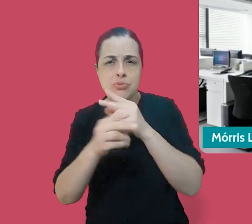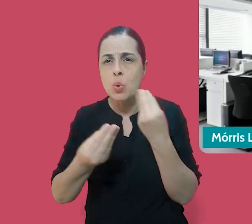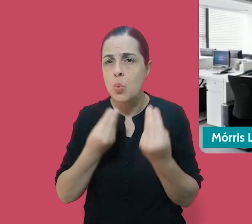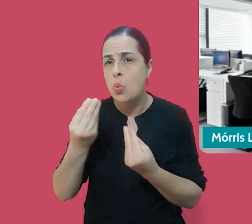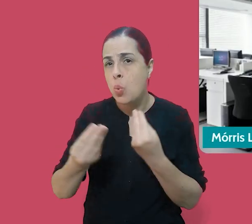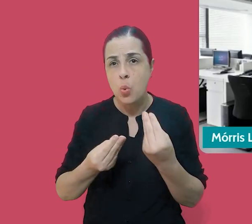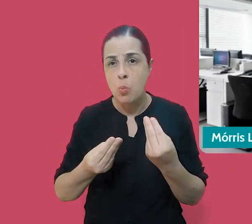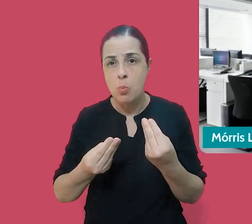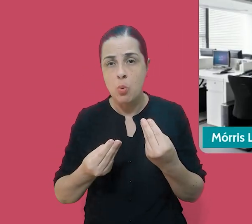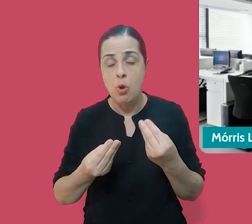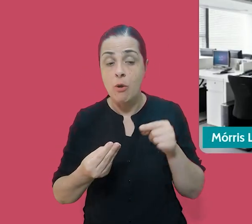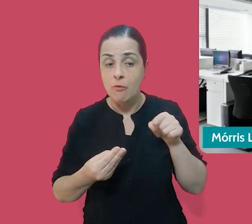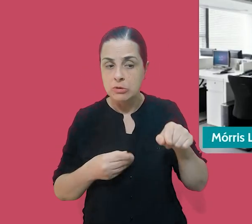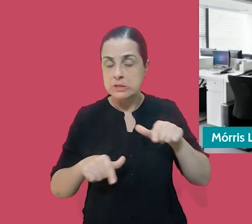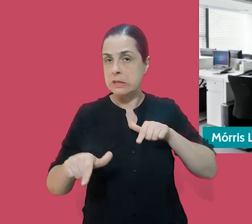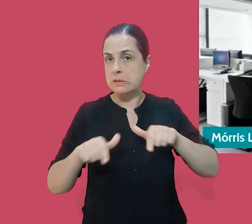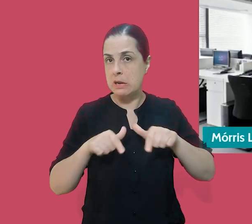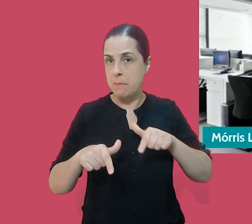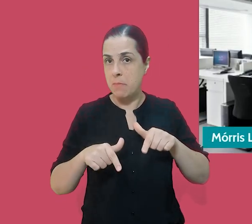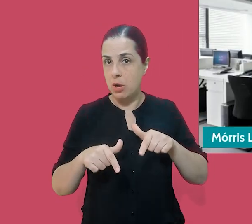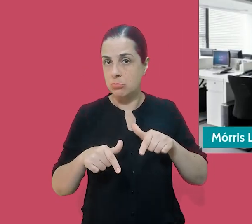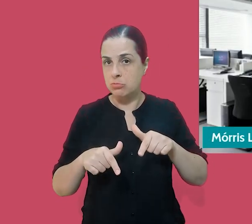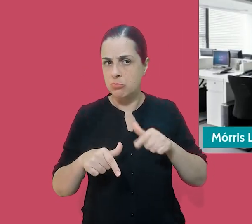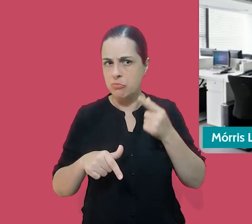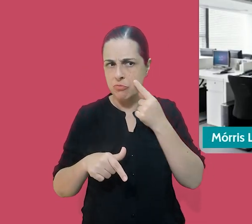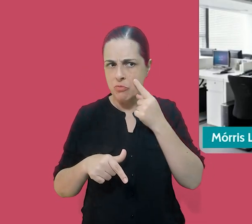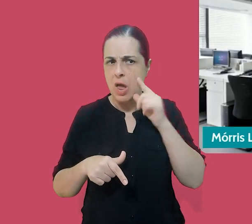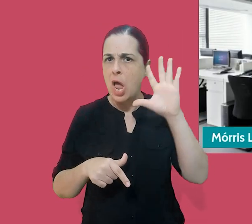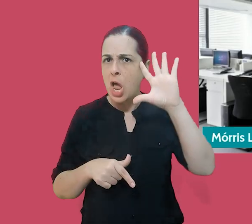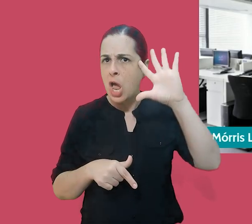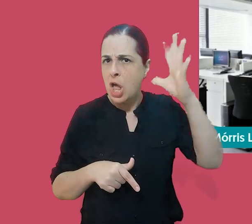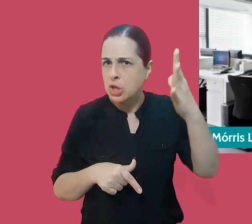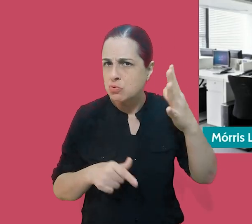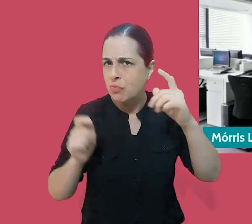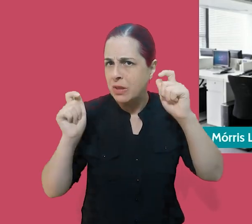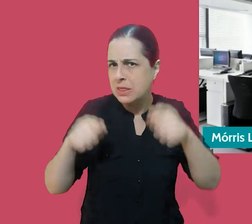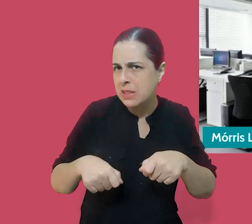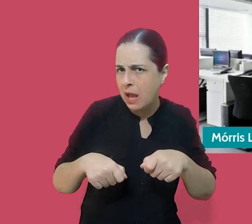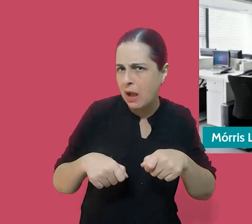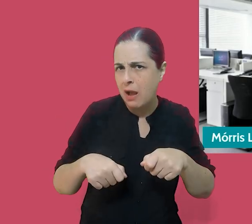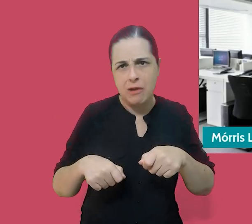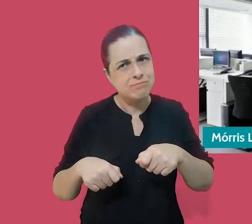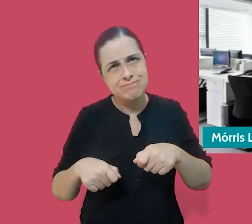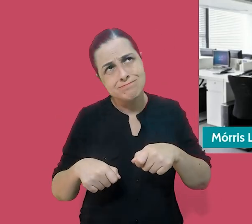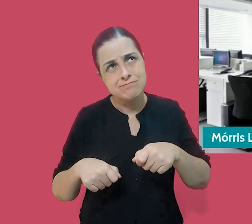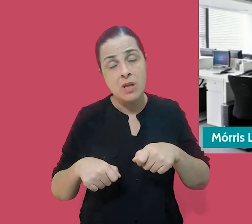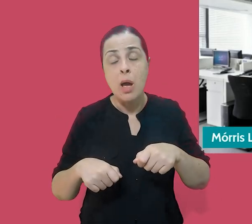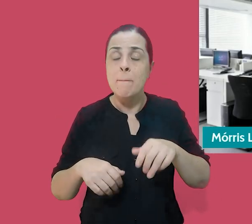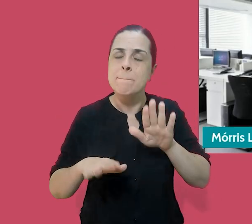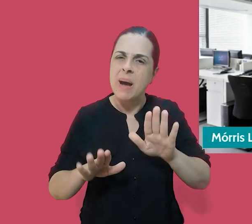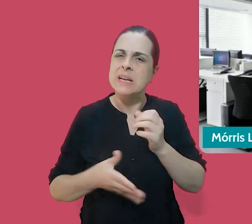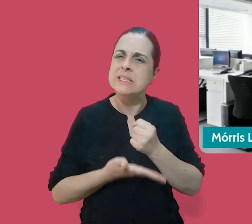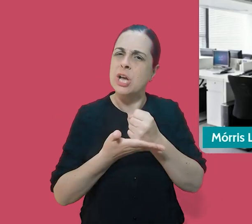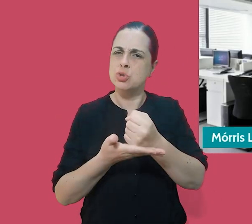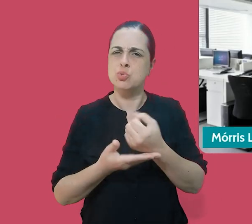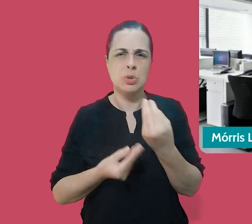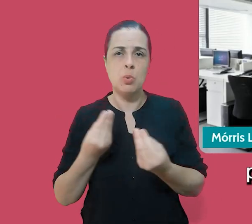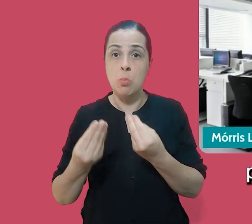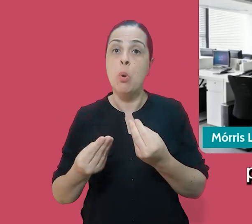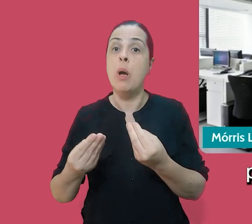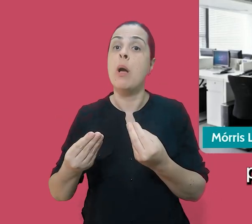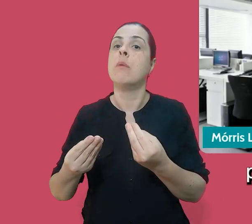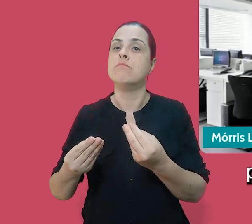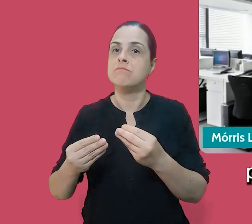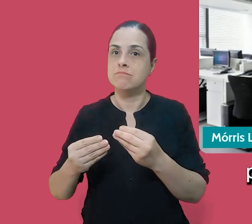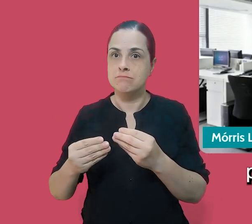Como você consegue não solucionar, né, mas ajudar nessas particularidades? Esse é um desafio, é uma ótima pergunta,